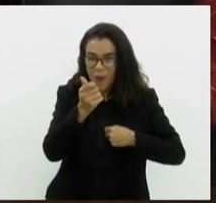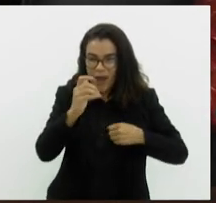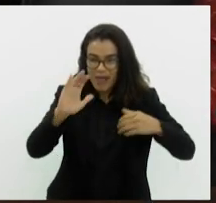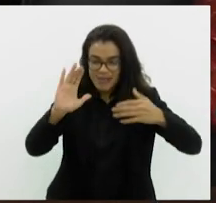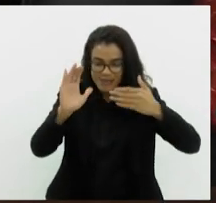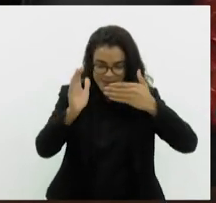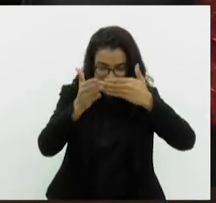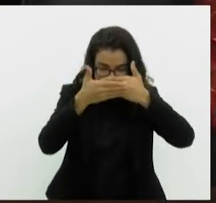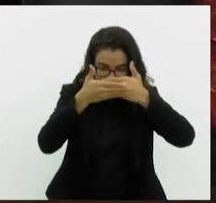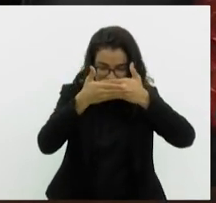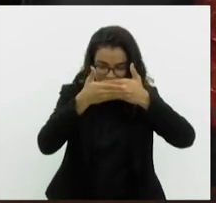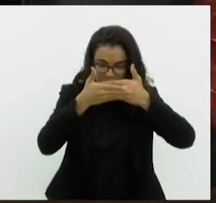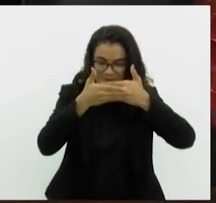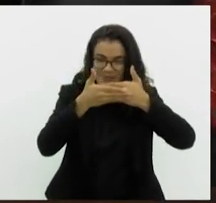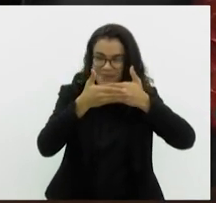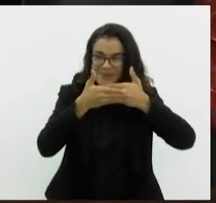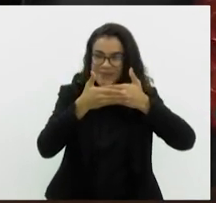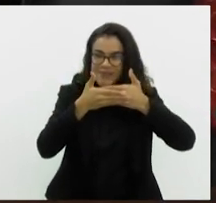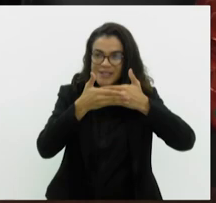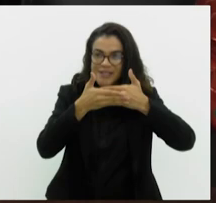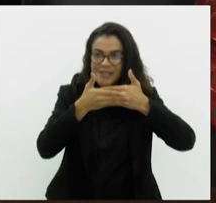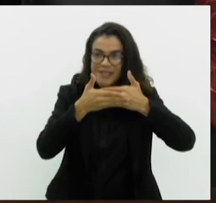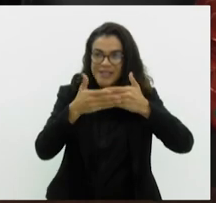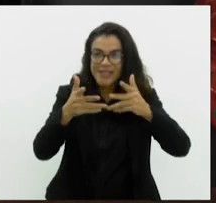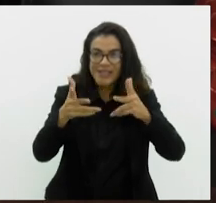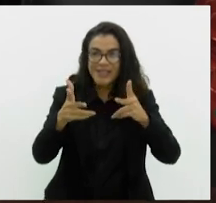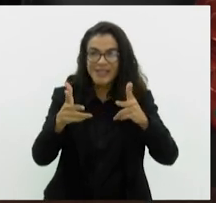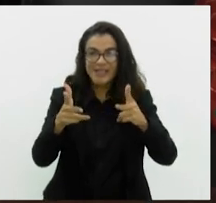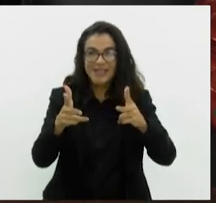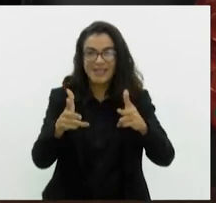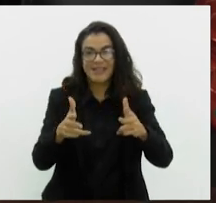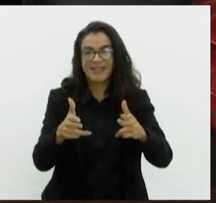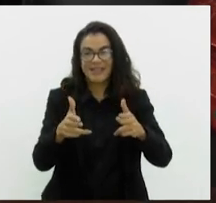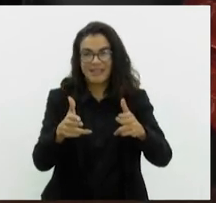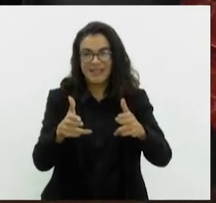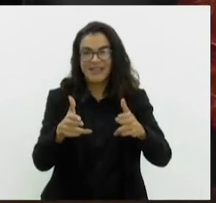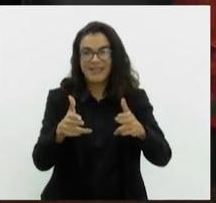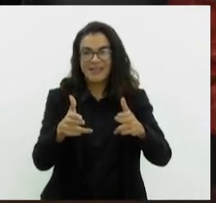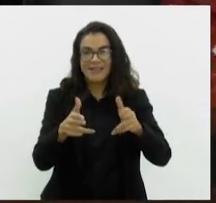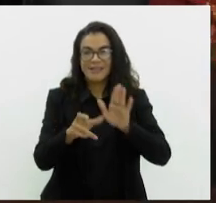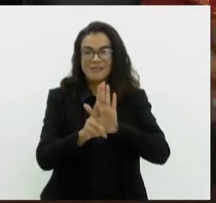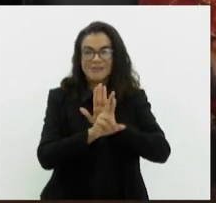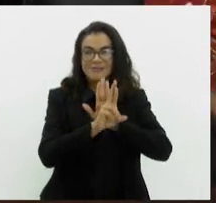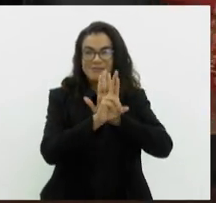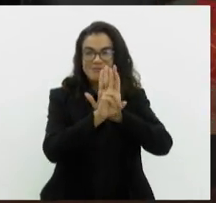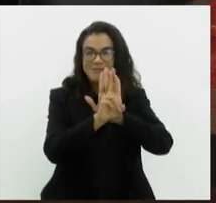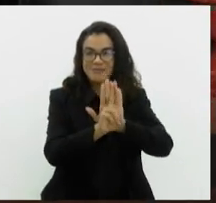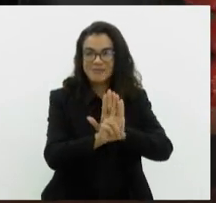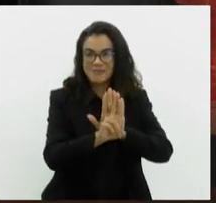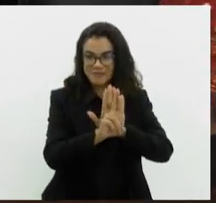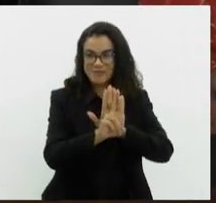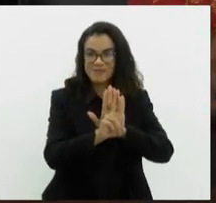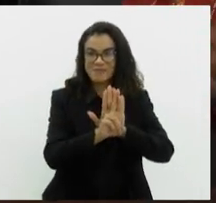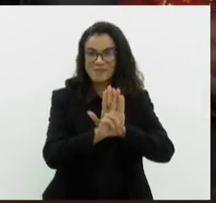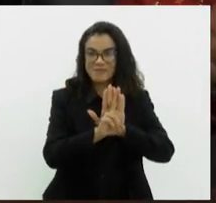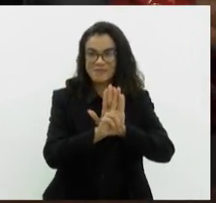oculta, como, aliás, o representante da homenagem,